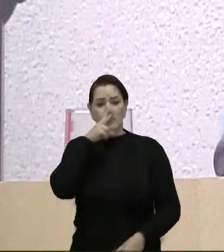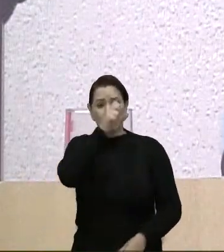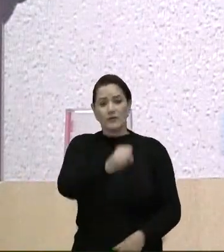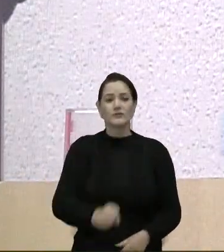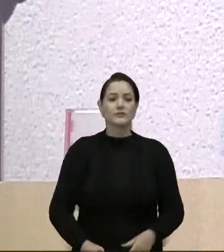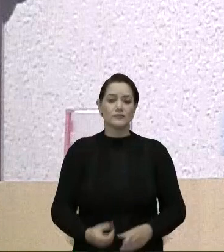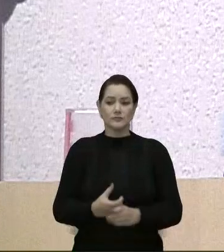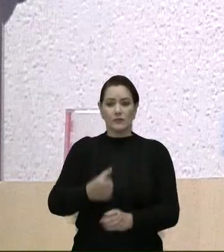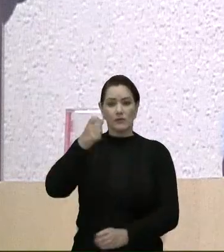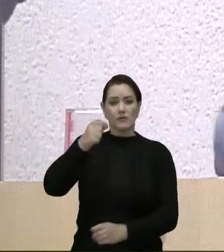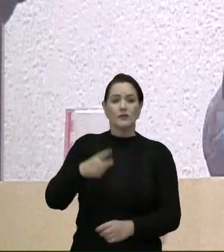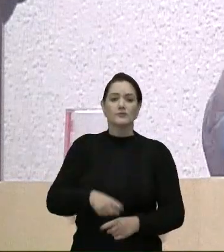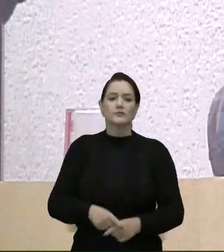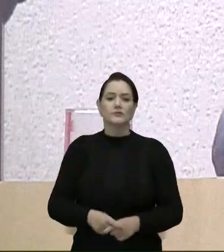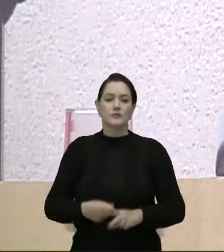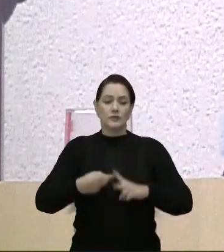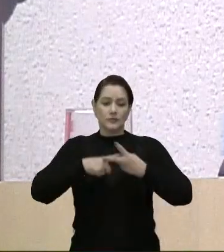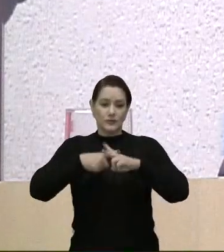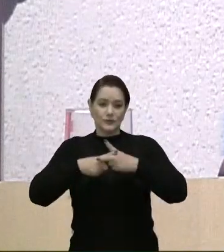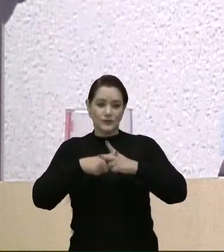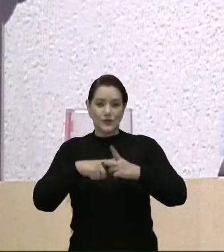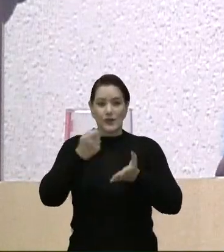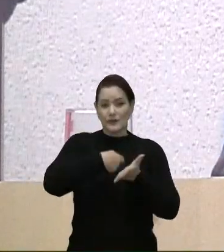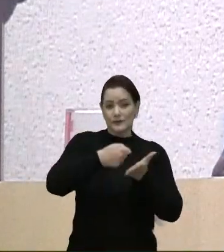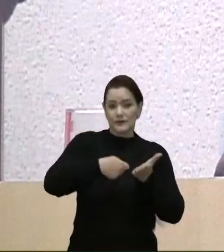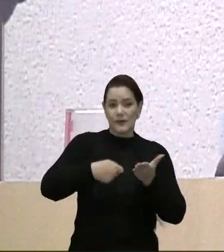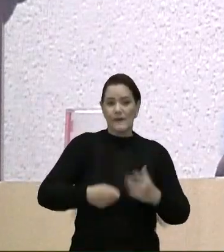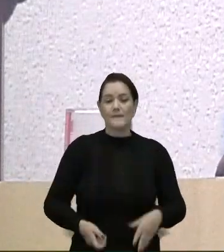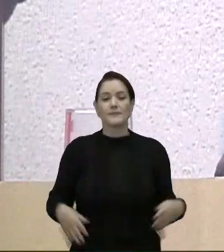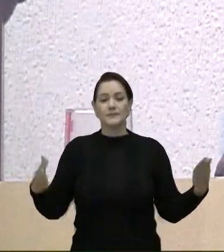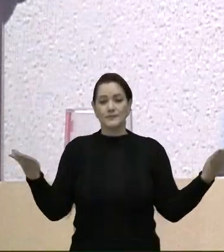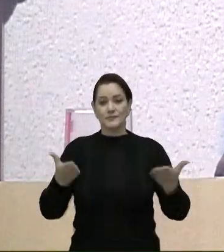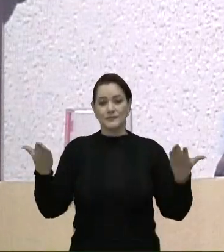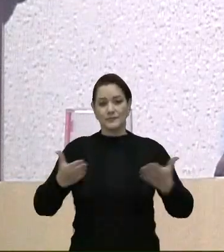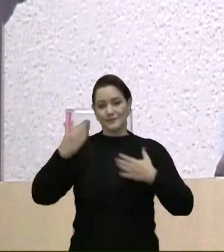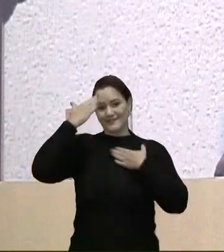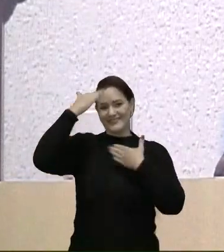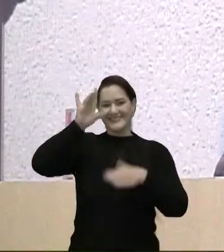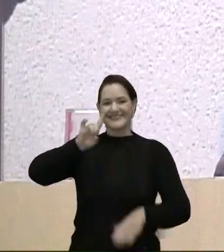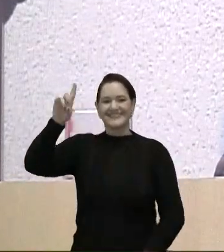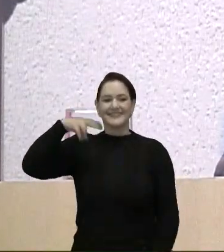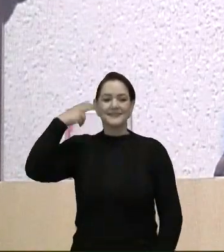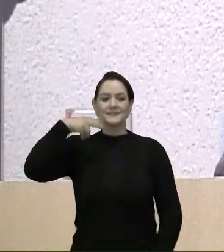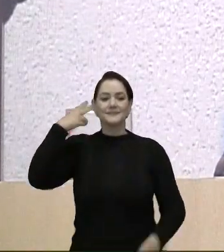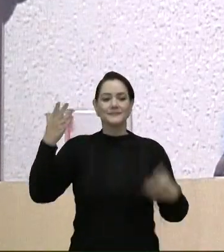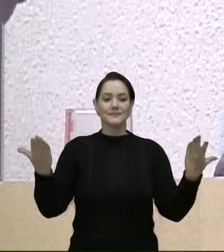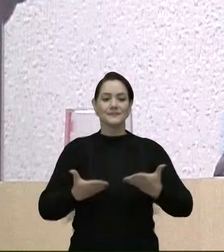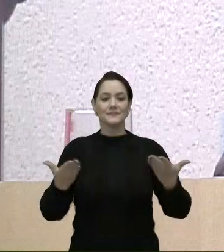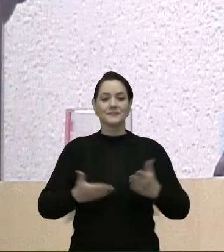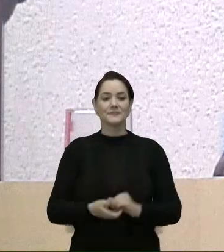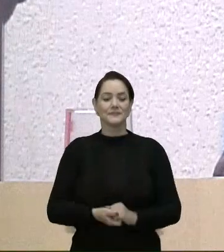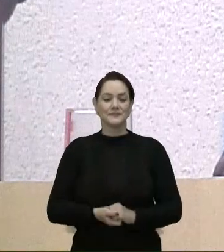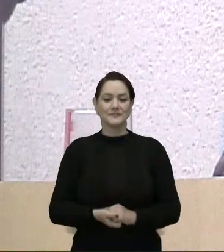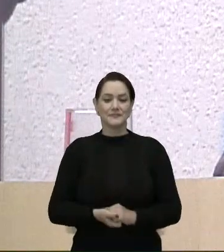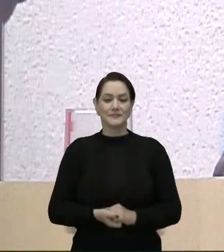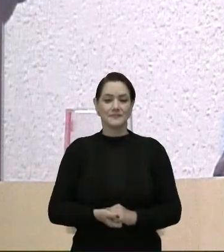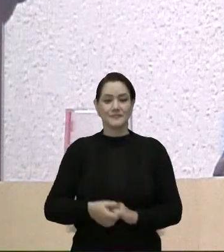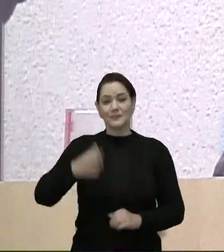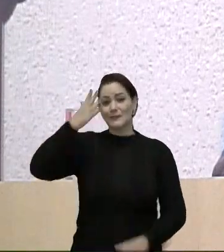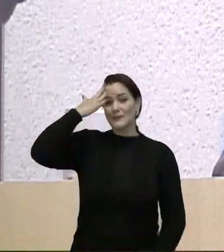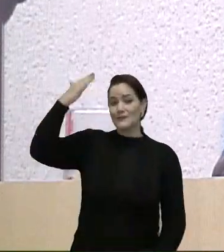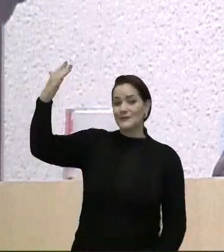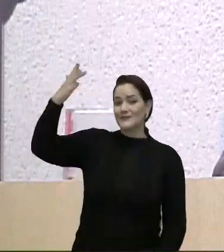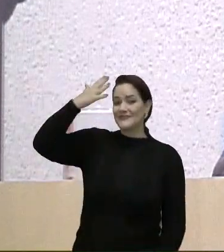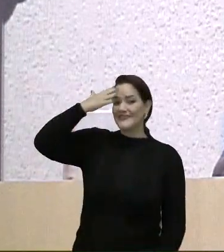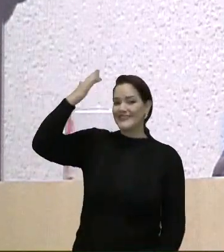a sua ferramenta, é a sua caneta. E hoje, graças a Deus, né, estou aqui como vereador dessa casa. Então, tantos sonhos, né?